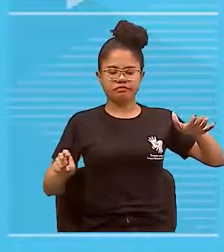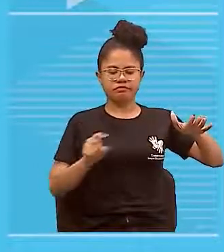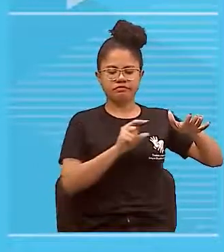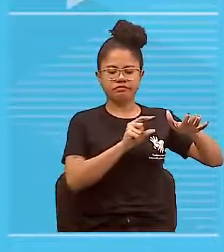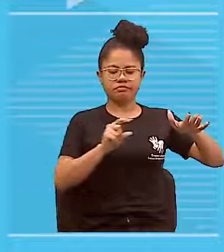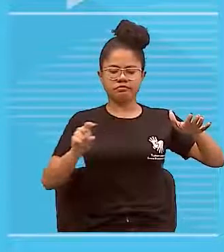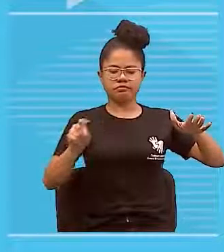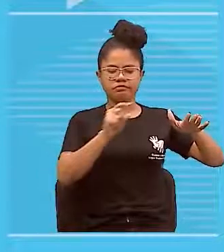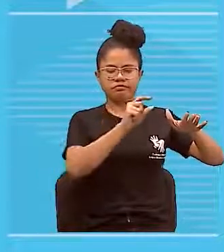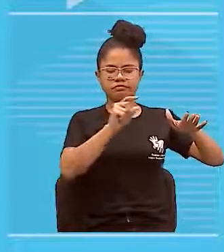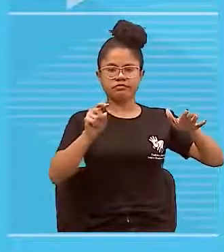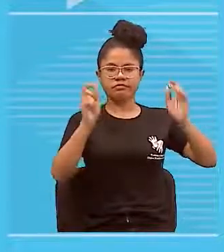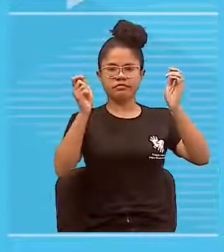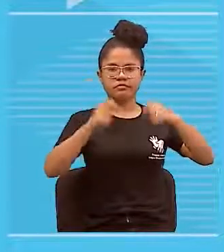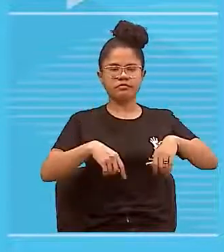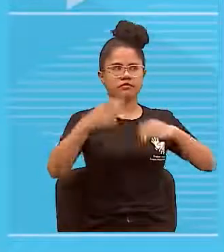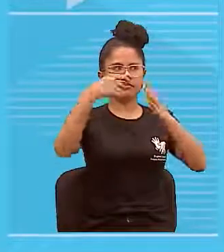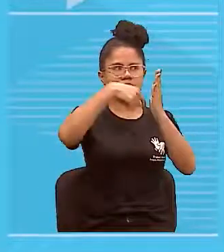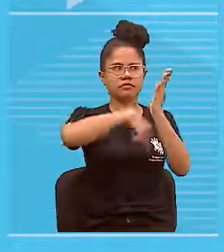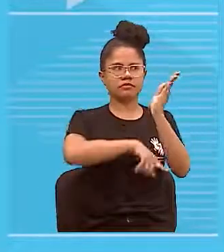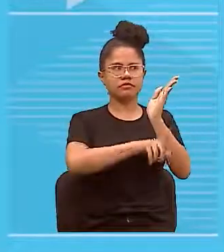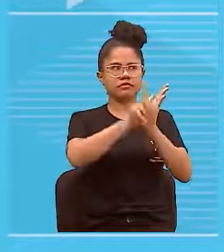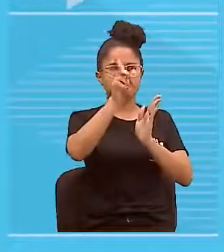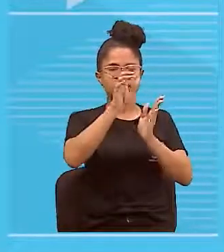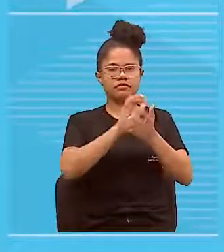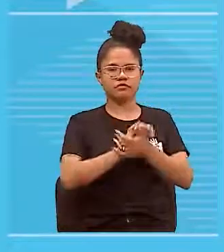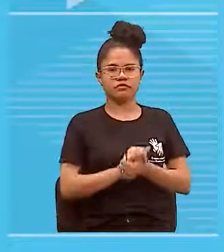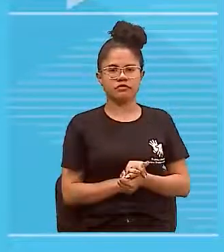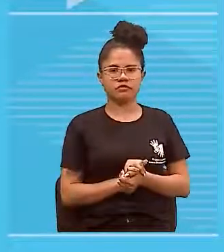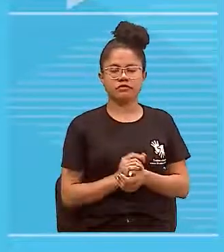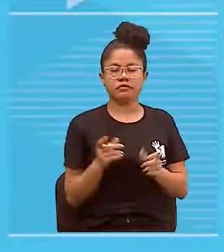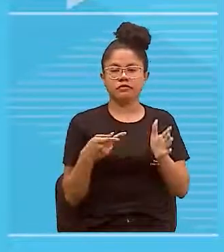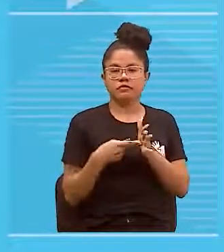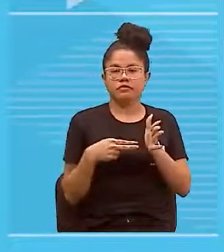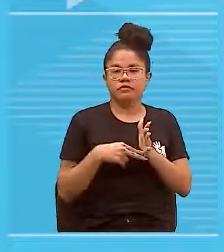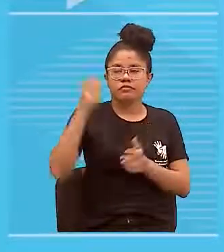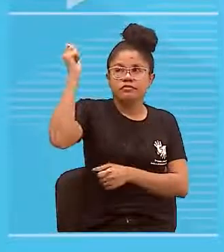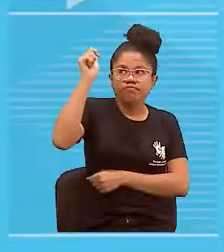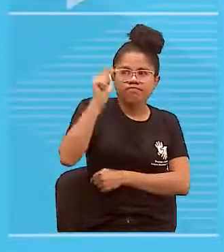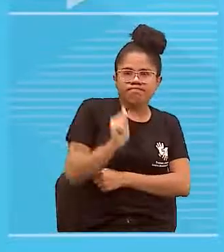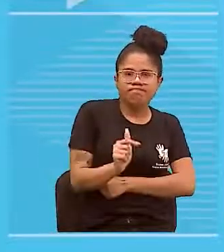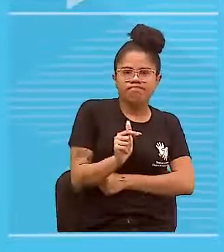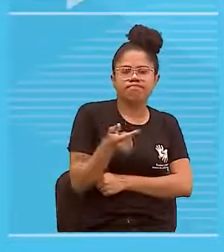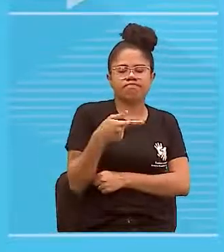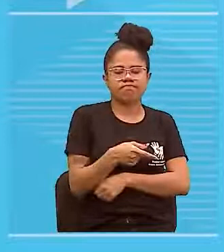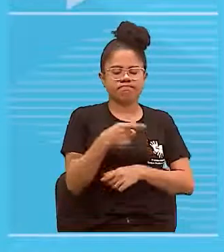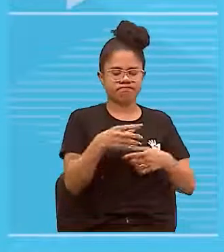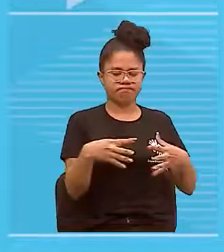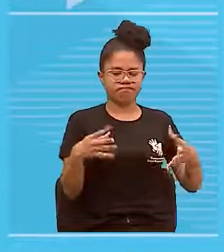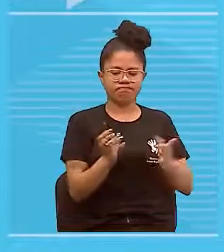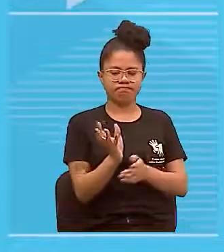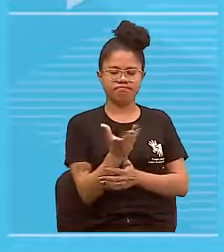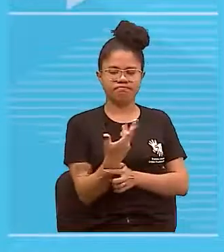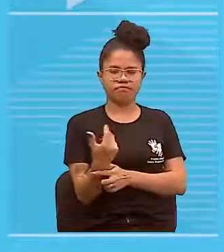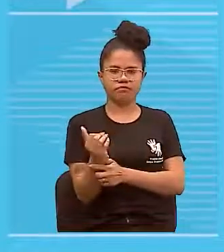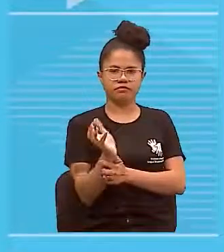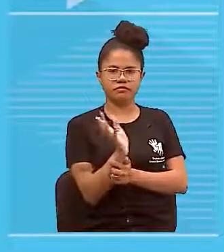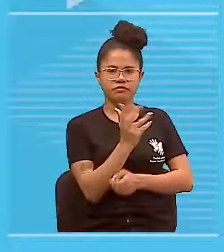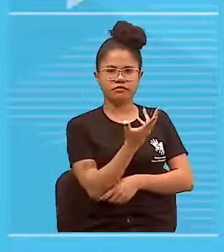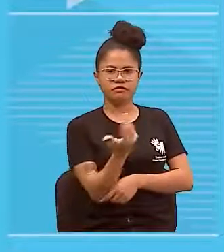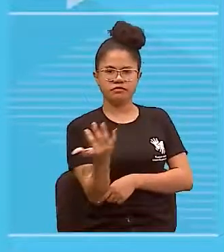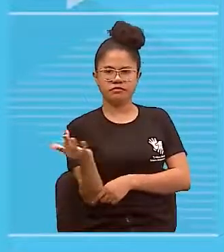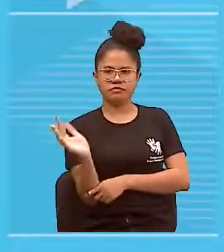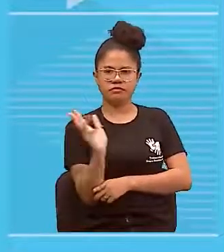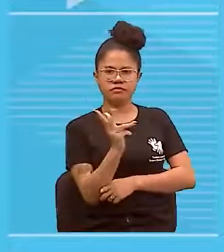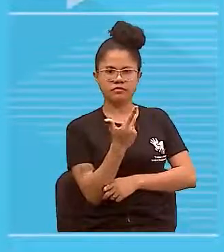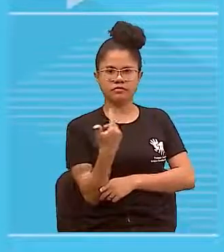Eu preciso de fotossíntese. Foto é luz. Esse meu plâncton vai estar em qual camada? Na camada